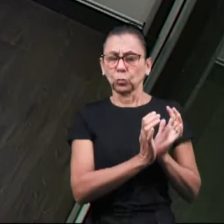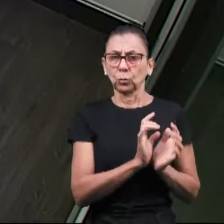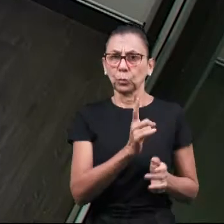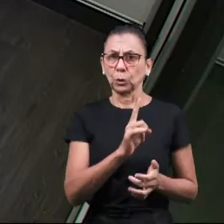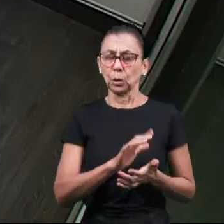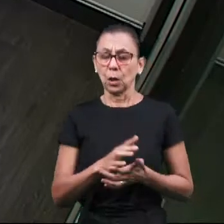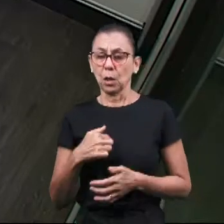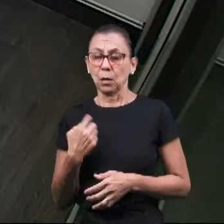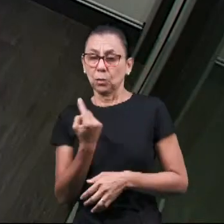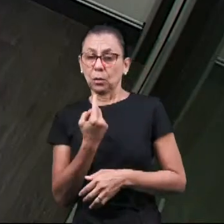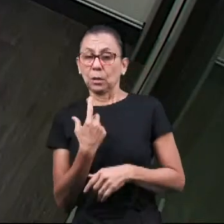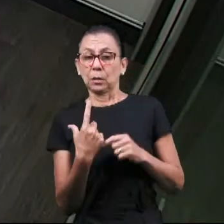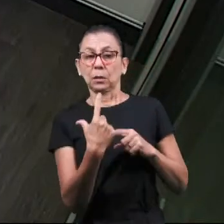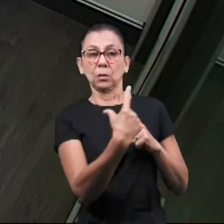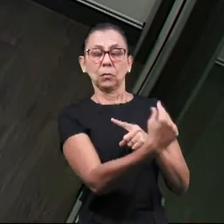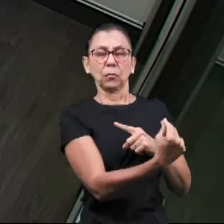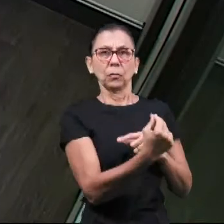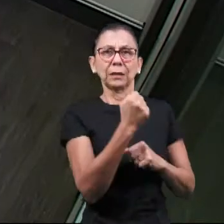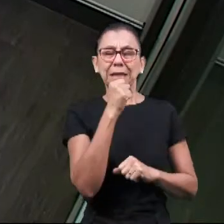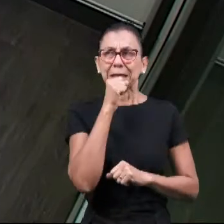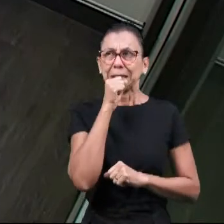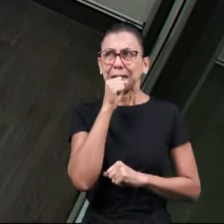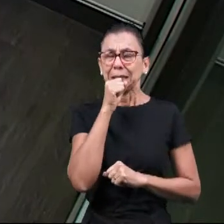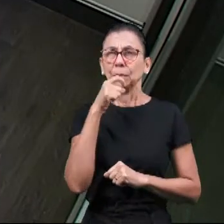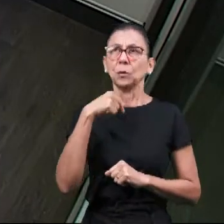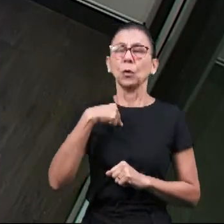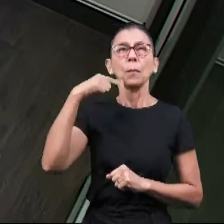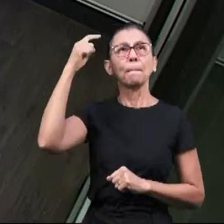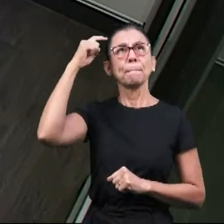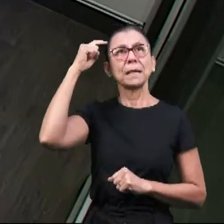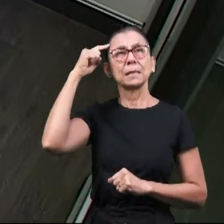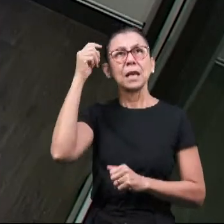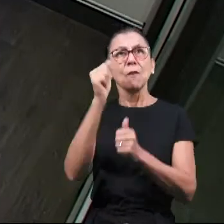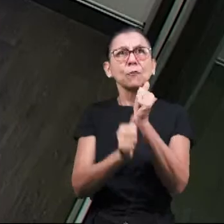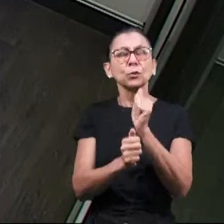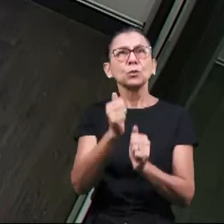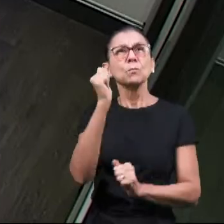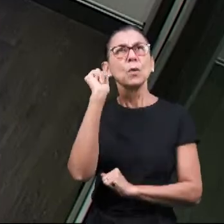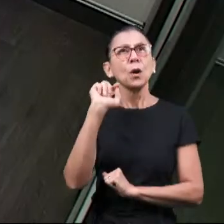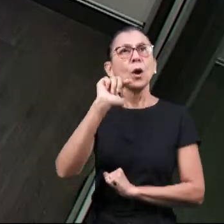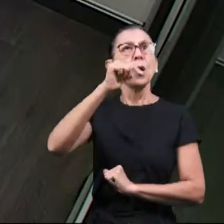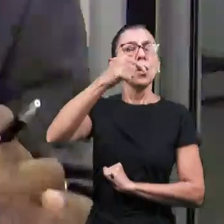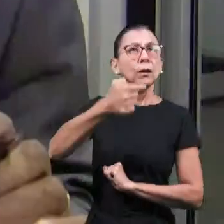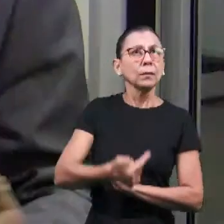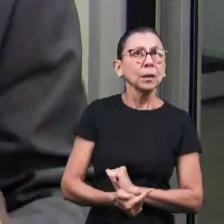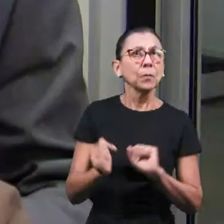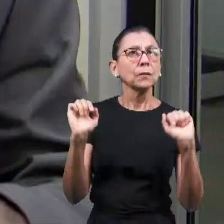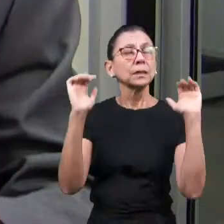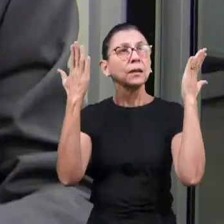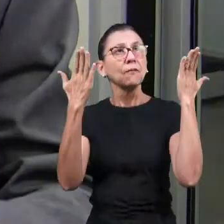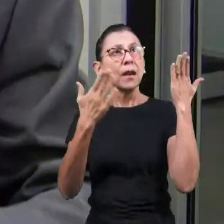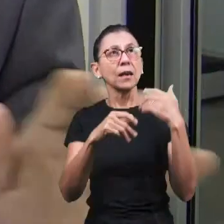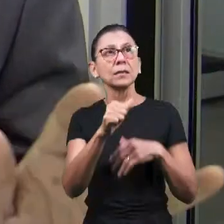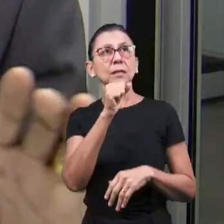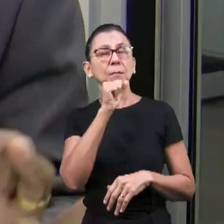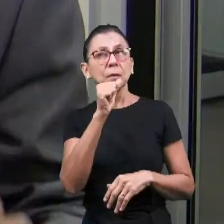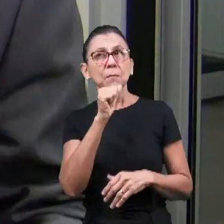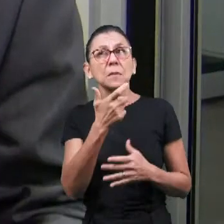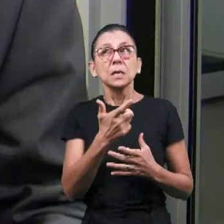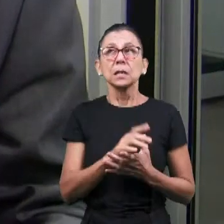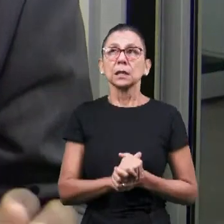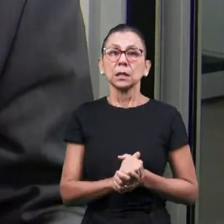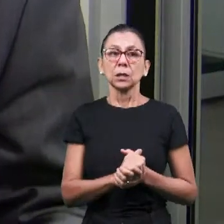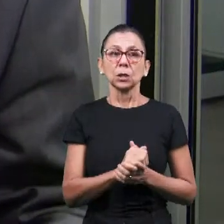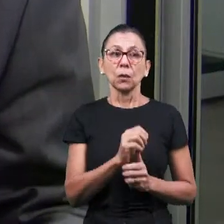roda de escarnecedores. Eu pensei: depois do jogo tem um churrasco, eu não vou ficar no churrasco. Eu vou jogar e vim embora. na minha mente, programei